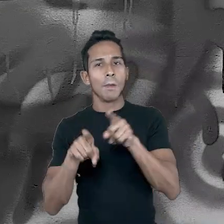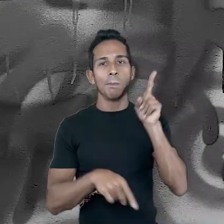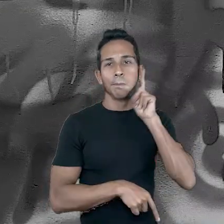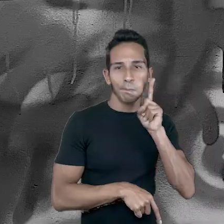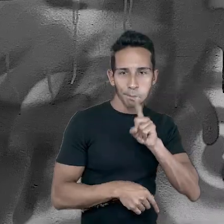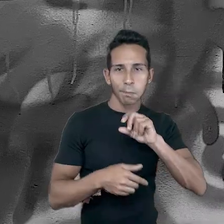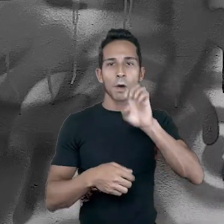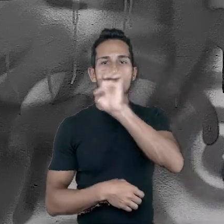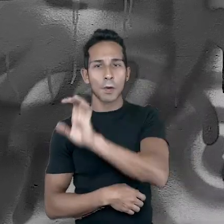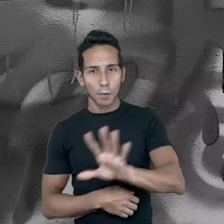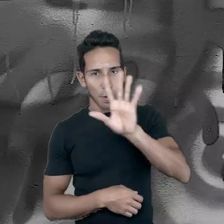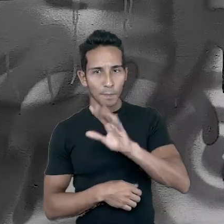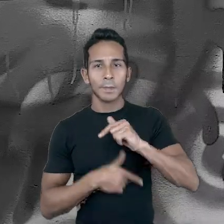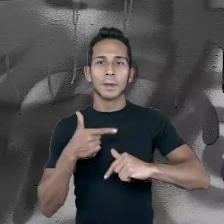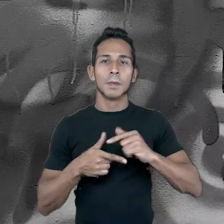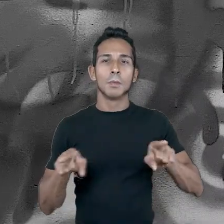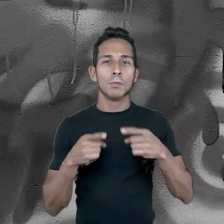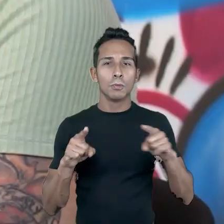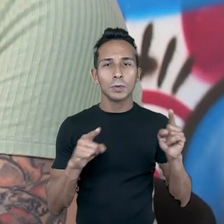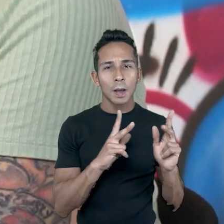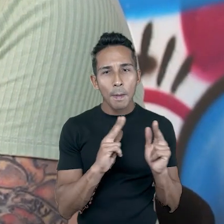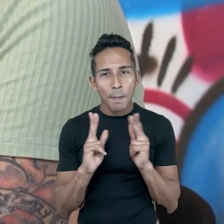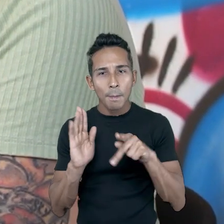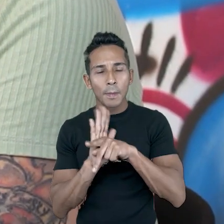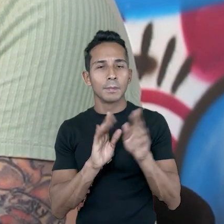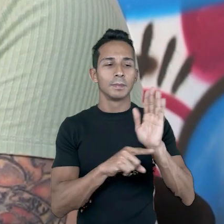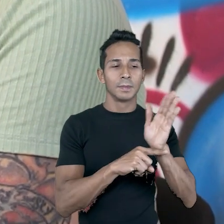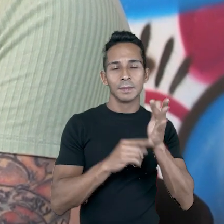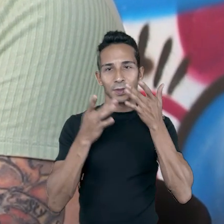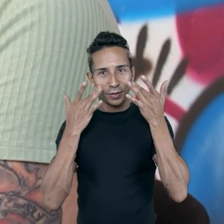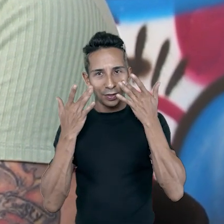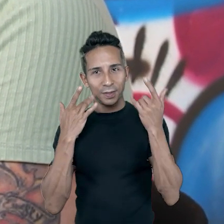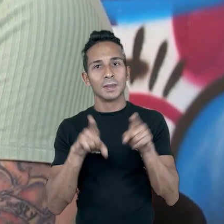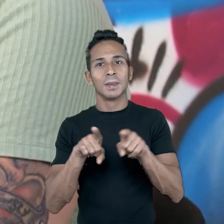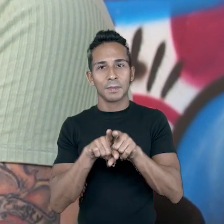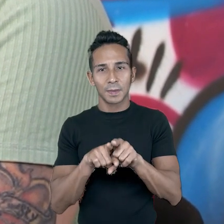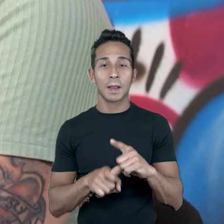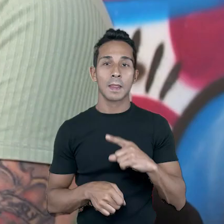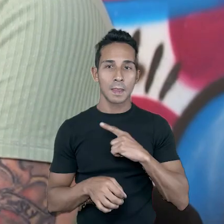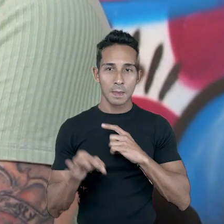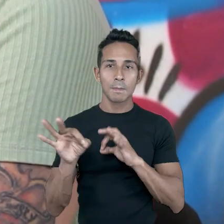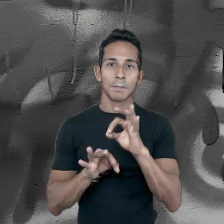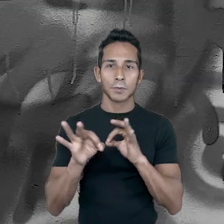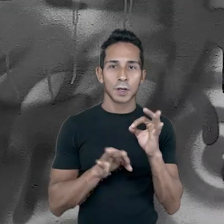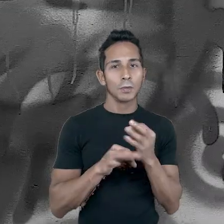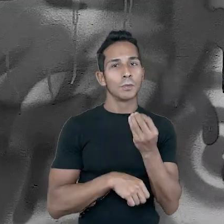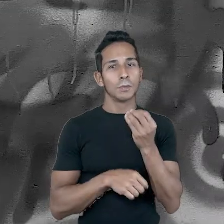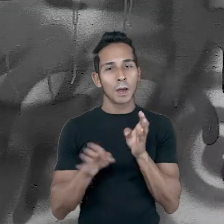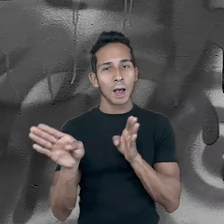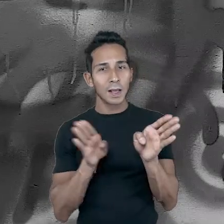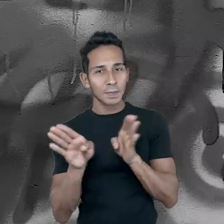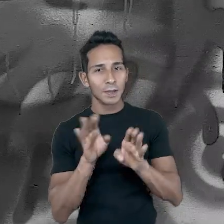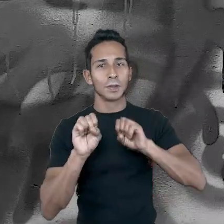vezes também fora, Estados Unidos e Europa. Trabalho com trilha sonora para cinema e teatro também. Tenho um projeto